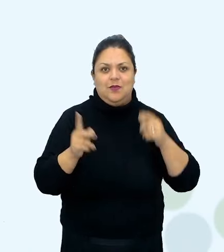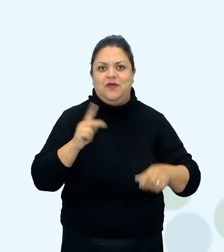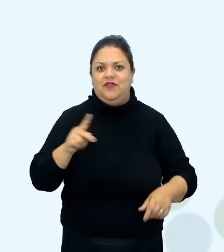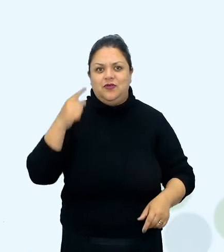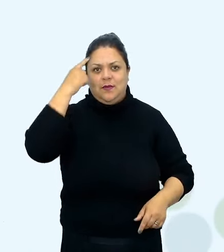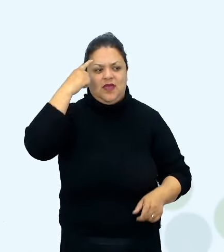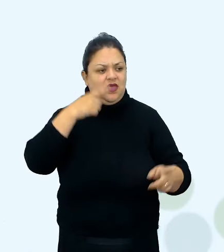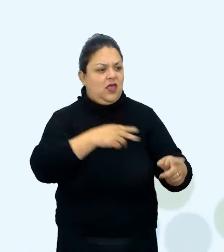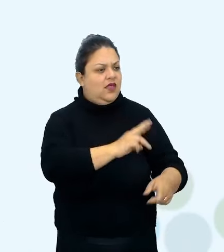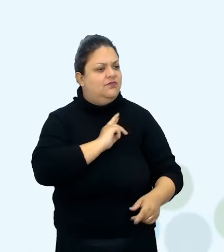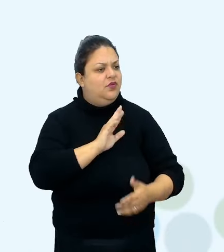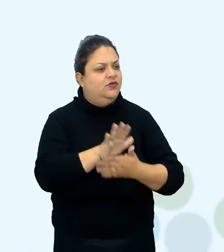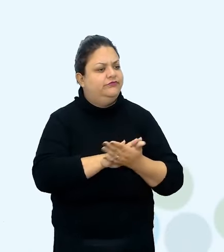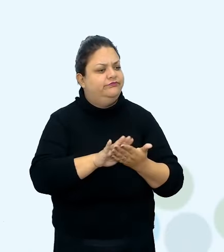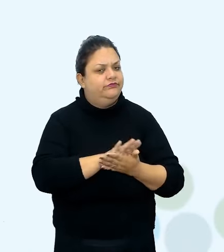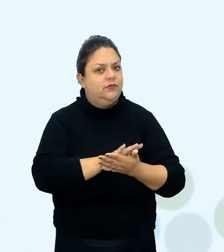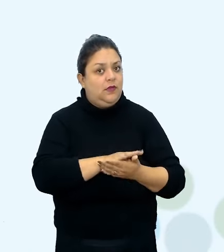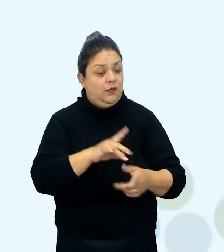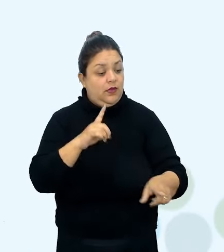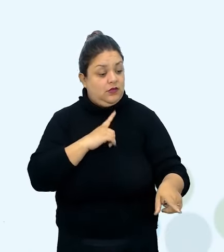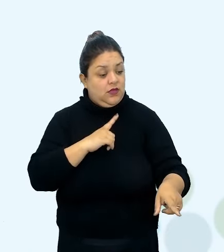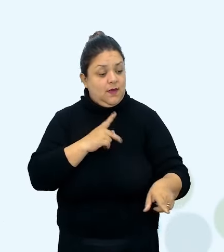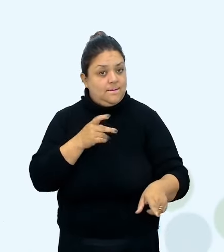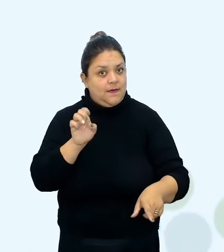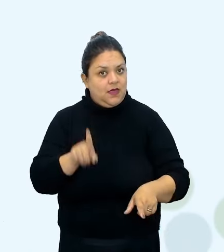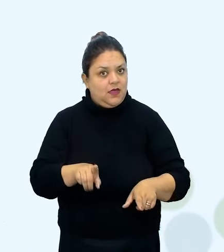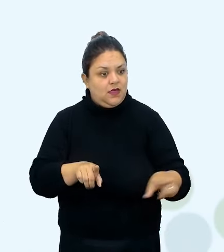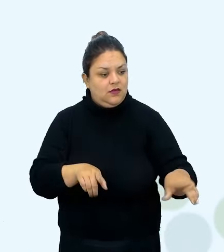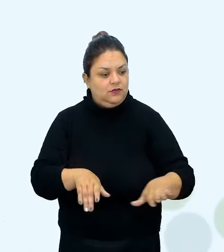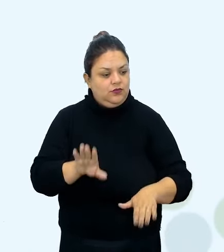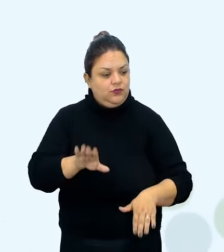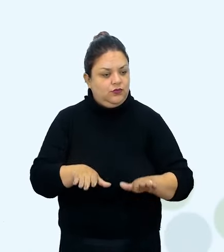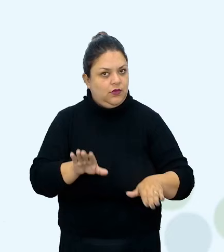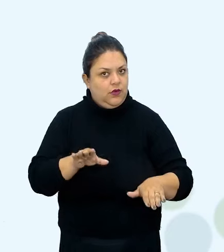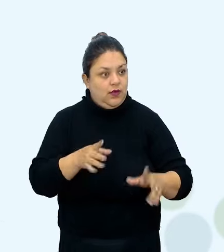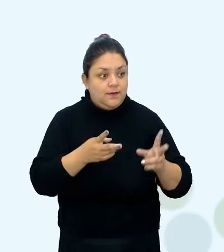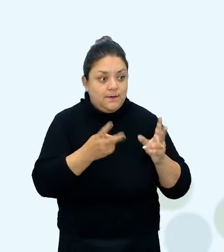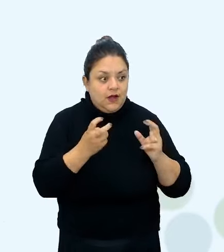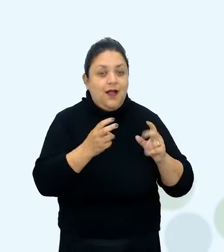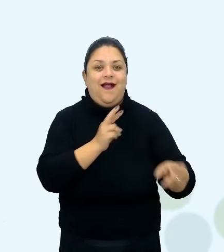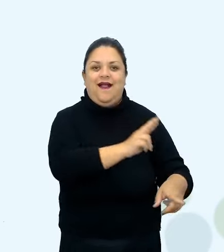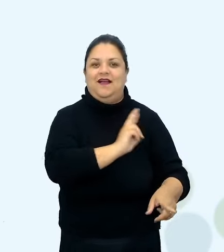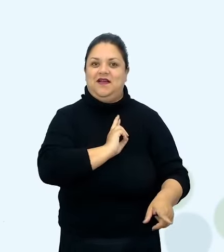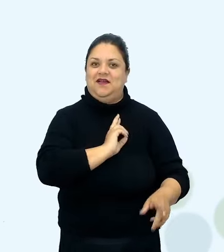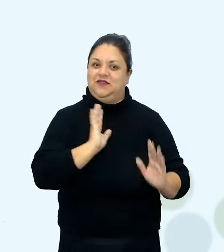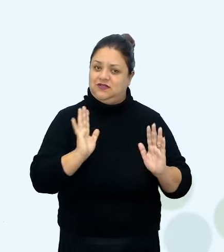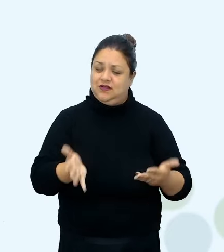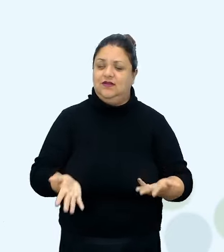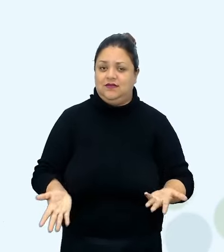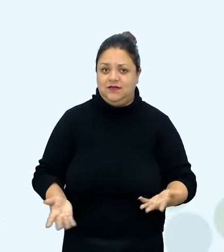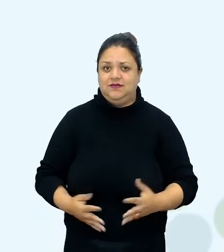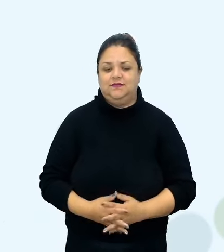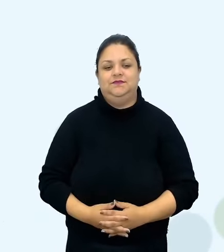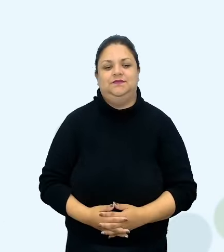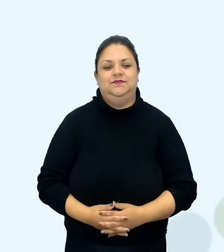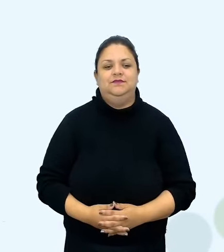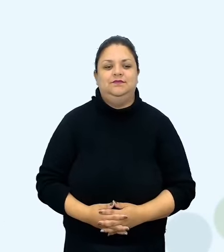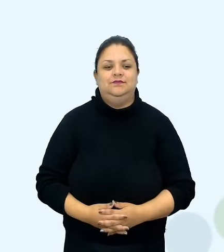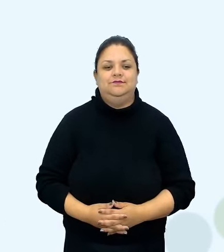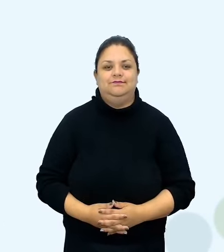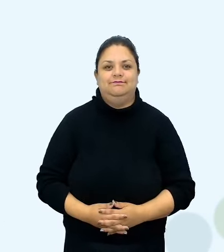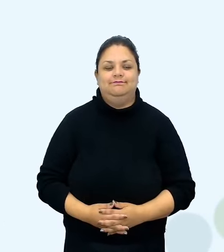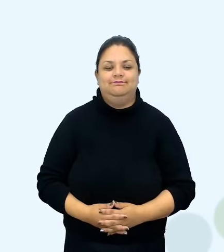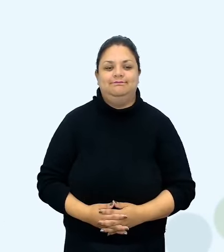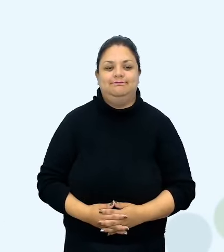respondendo, né? O próximo. Então, o que é preciso, né, a gente